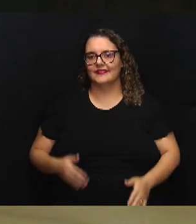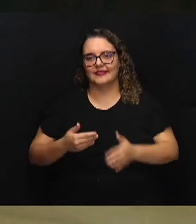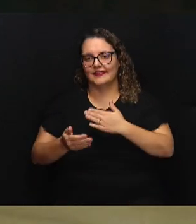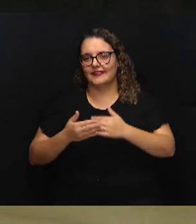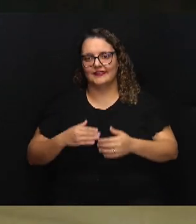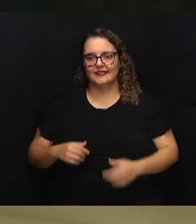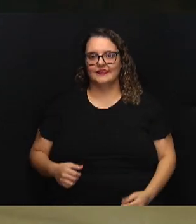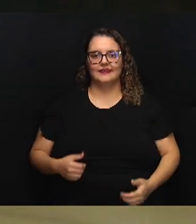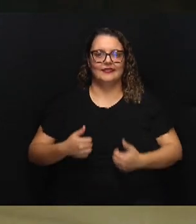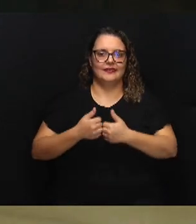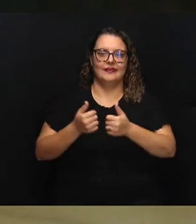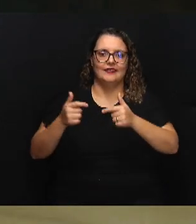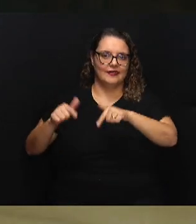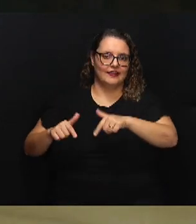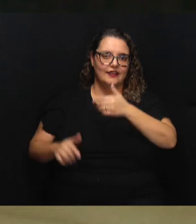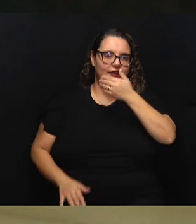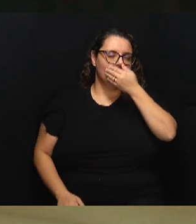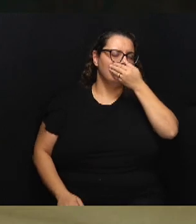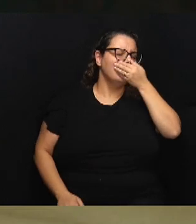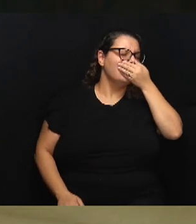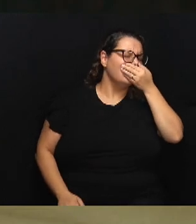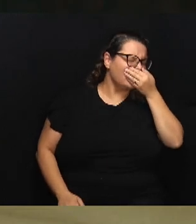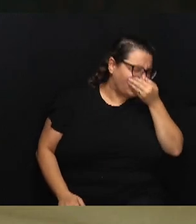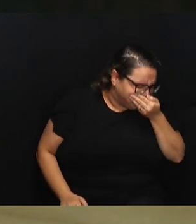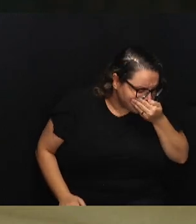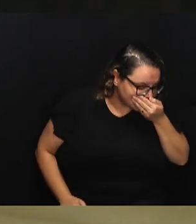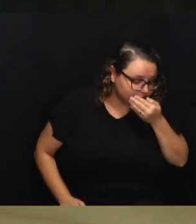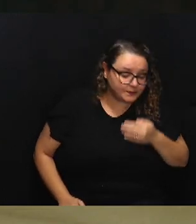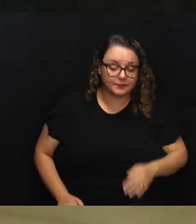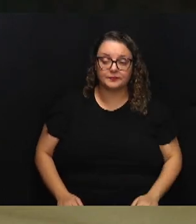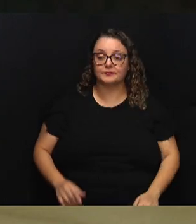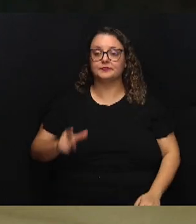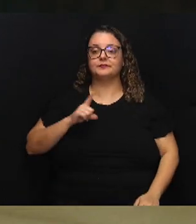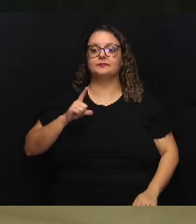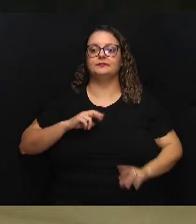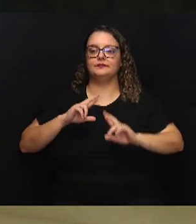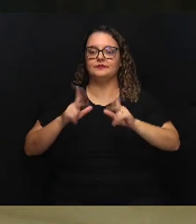do transporte, né? E daqui ali já faz toda a diferença, dá